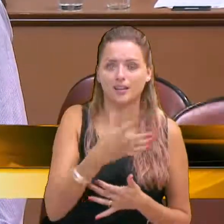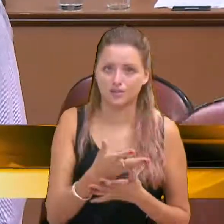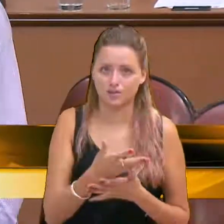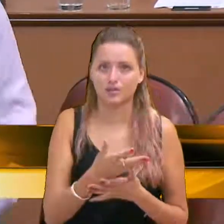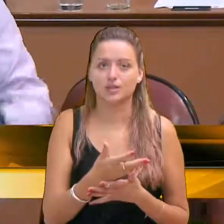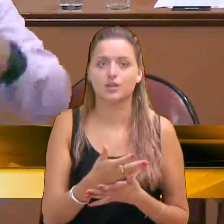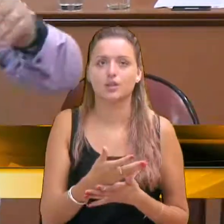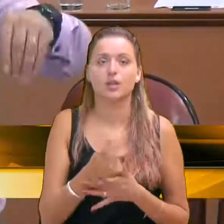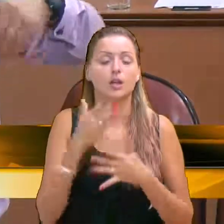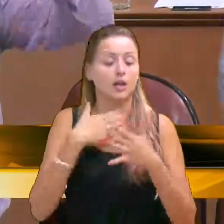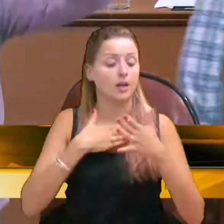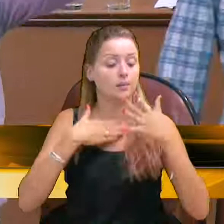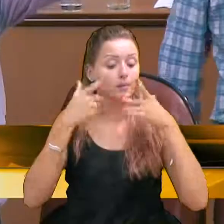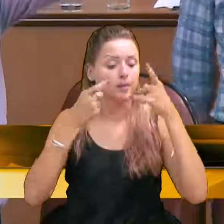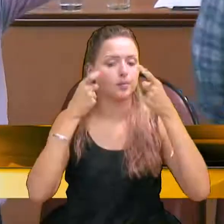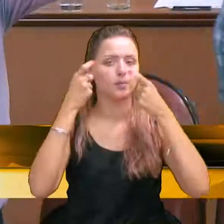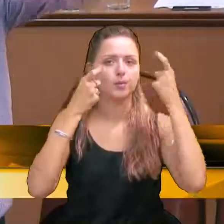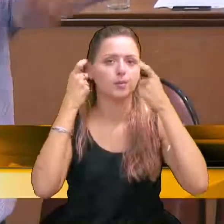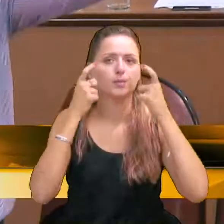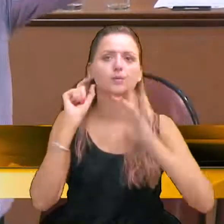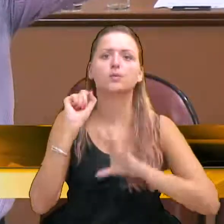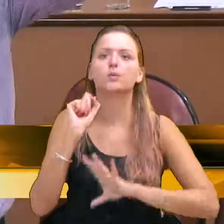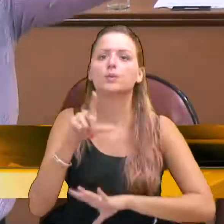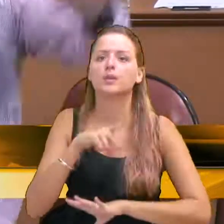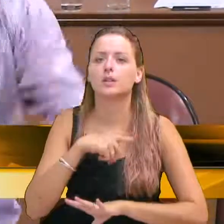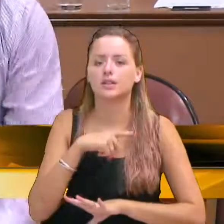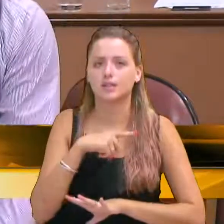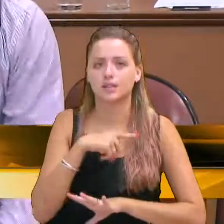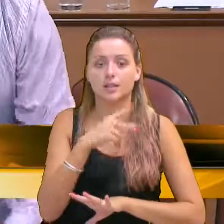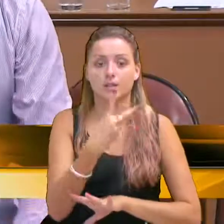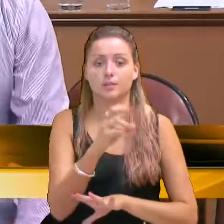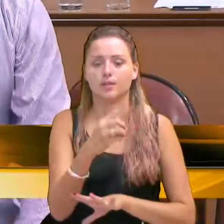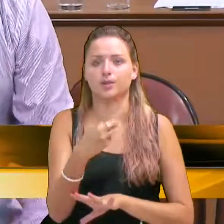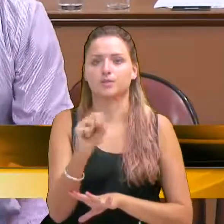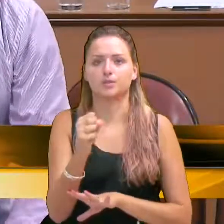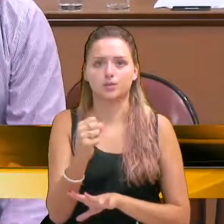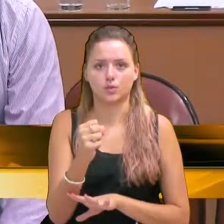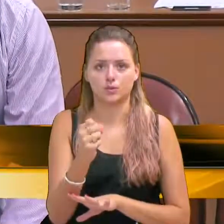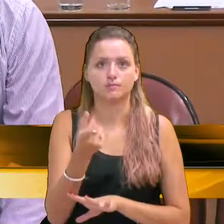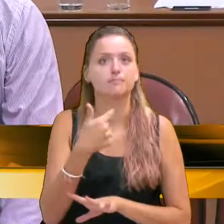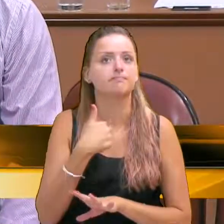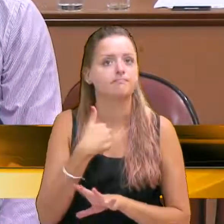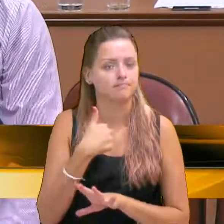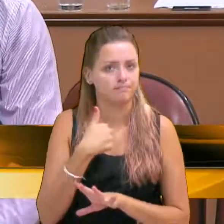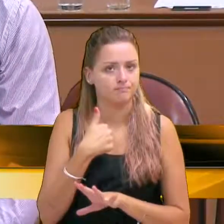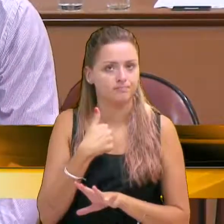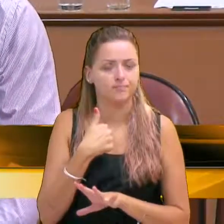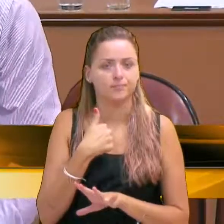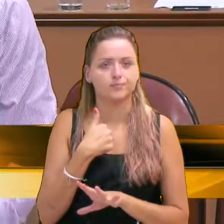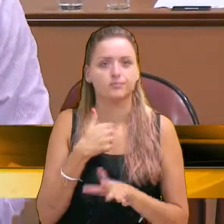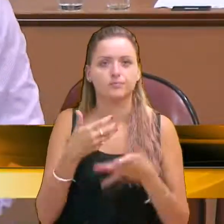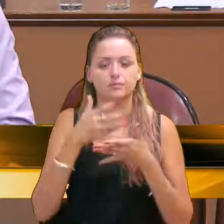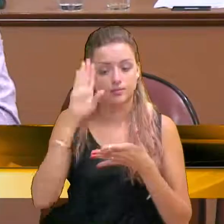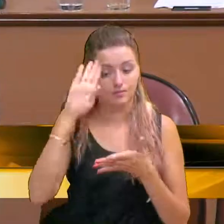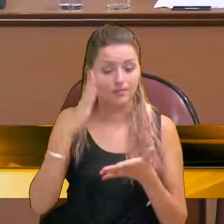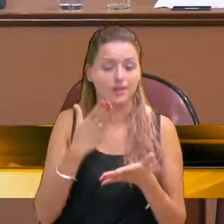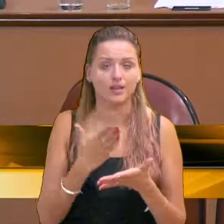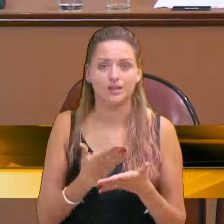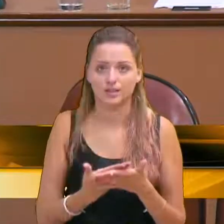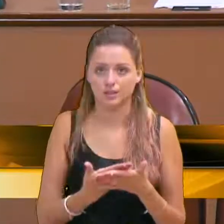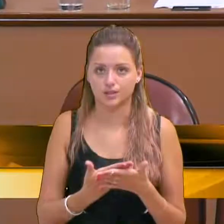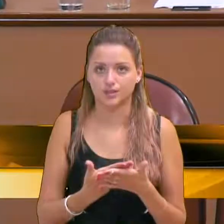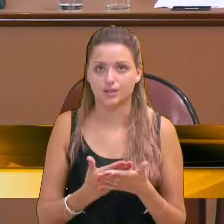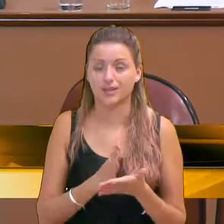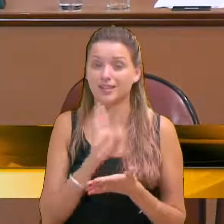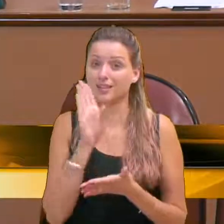esta. O que temos aqui para 2018? Espero que a gente, nos próximos